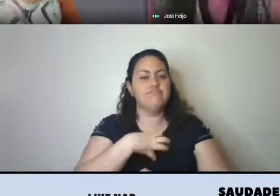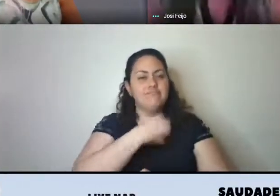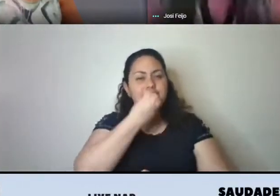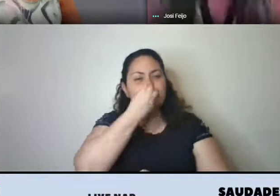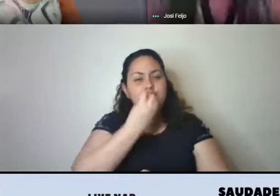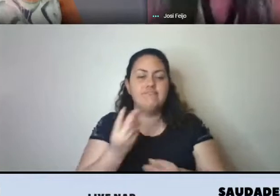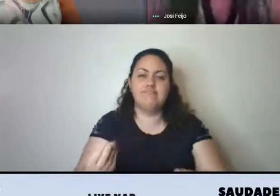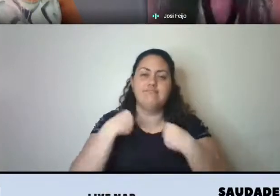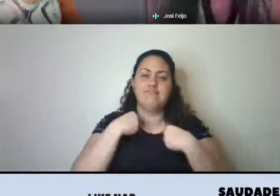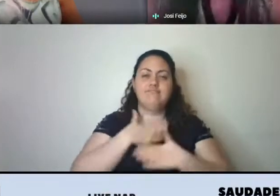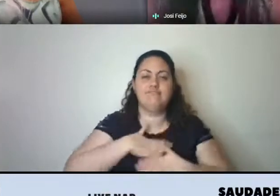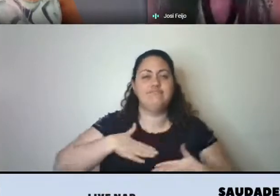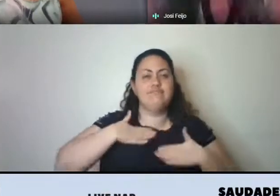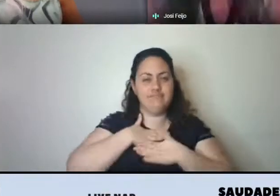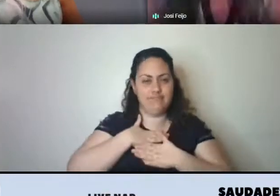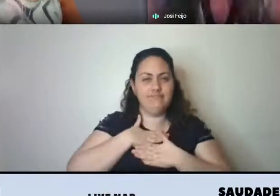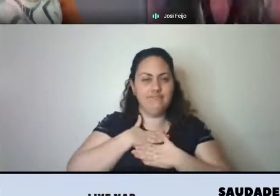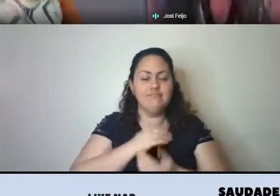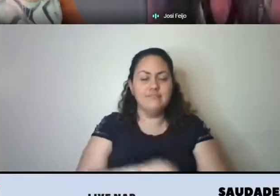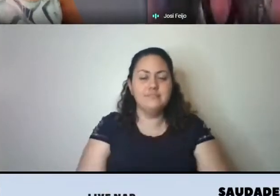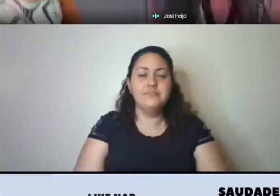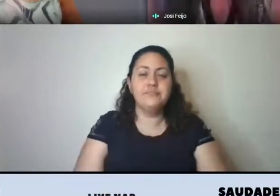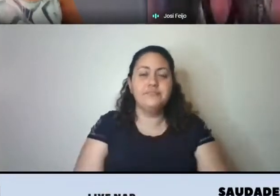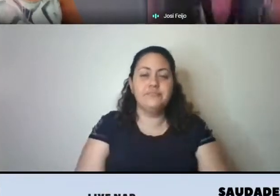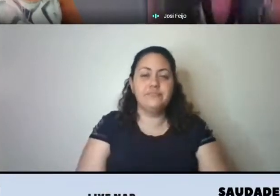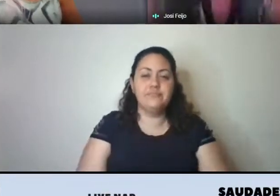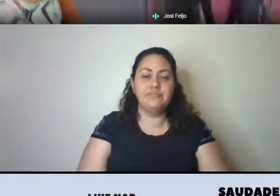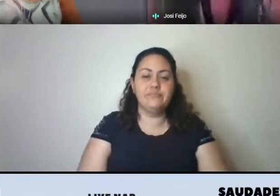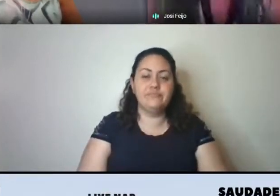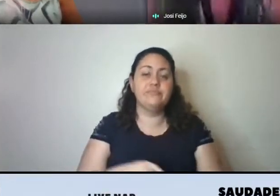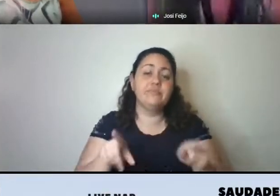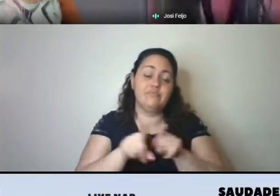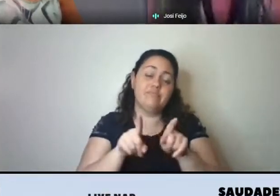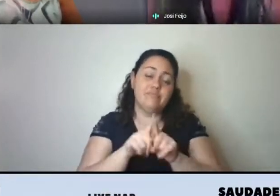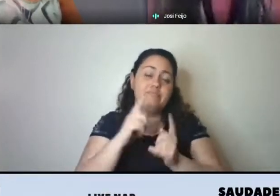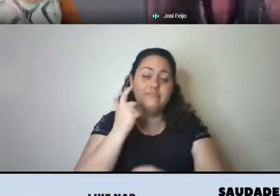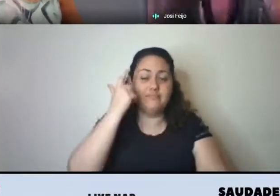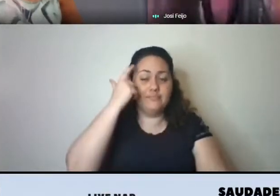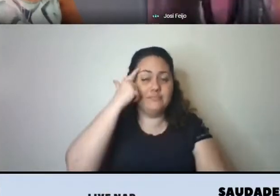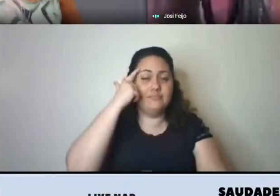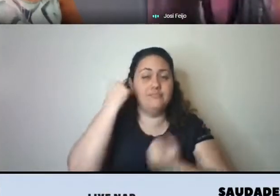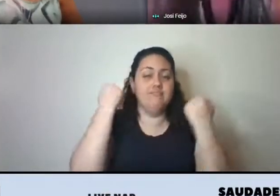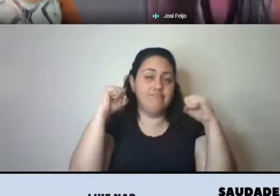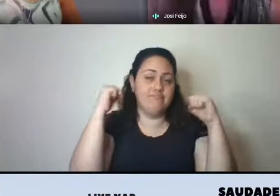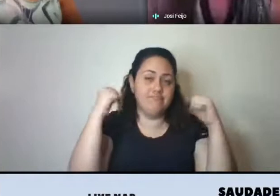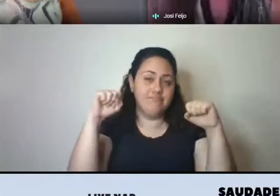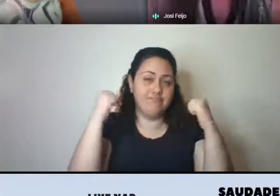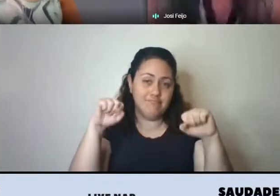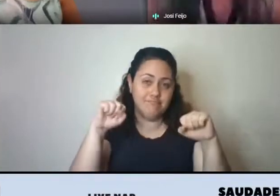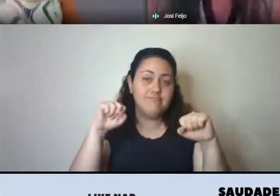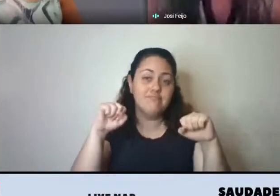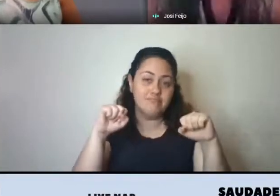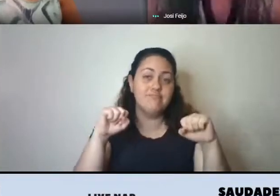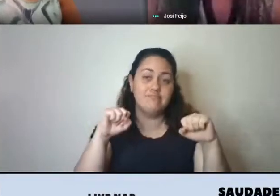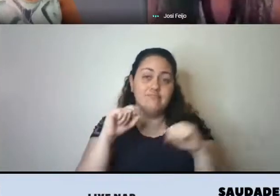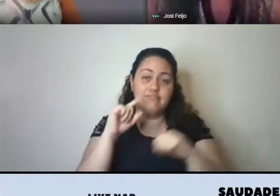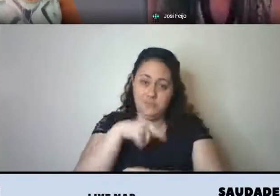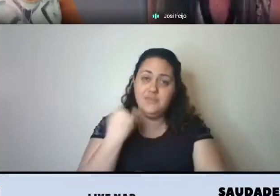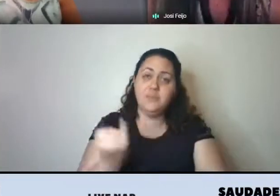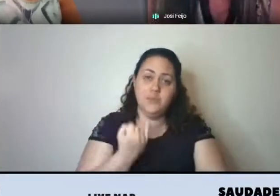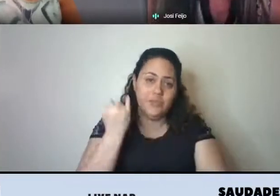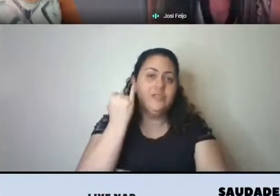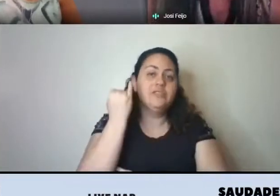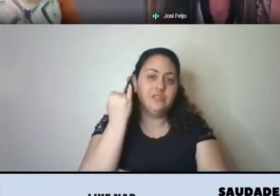satisfação. Nesse sentido, a gente também pensou na questão de atividades físicas, né? Que são bem importantes,